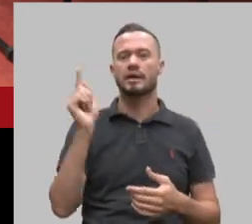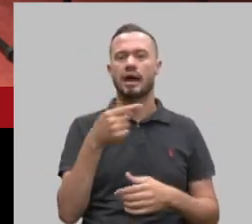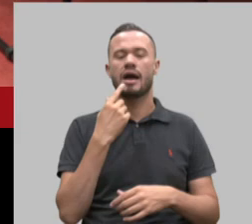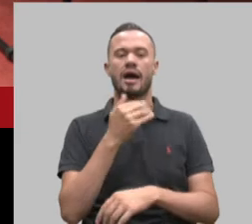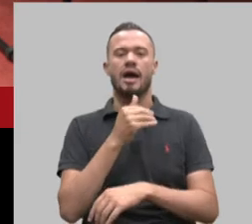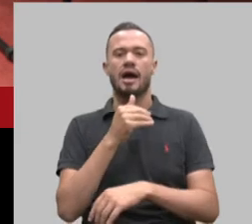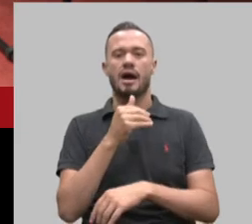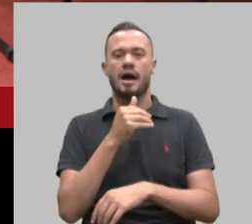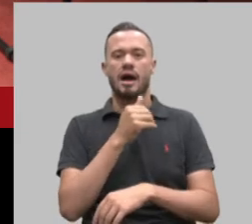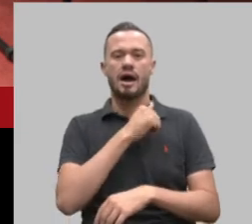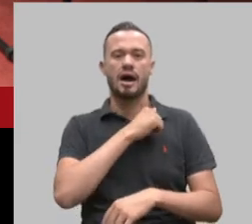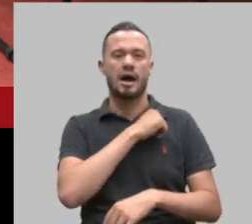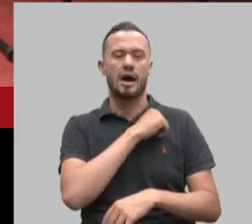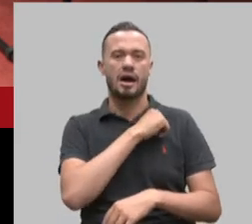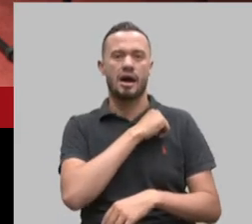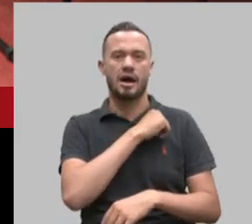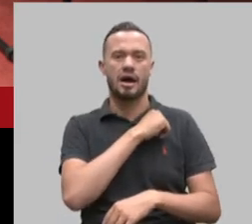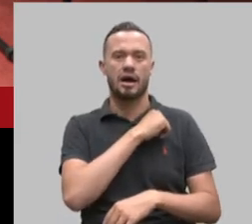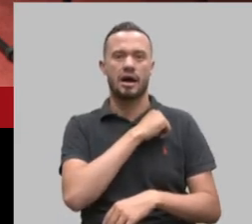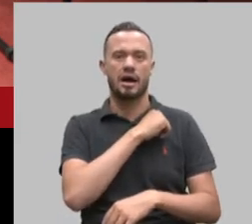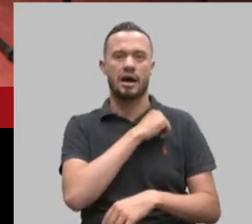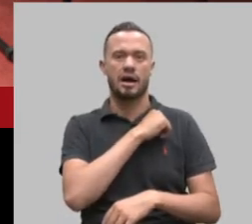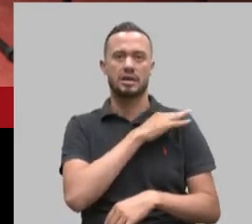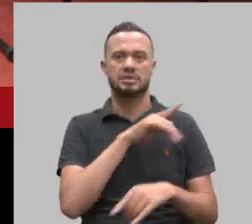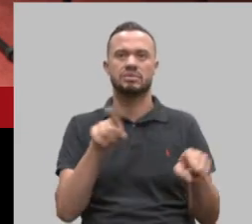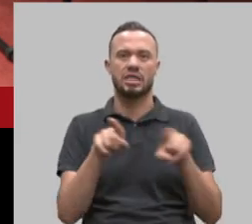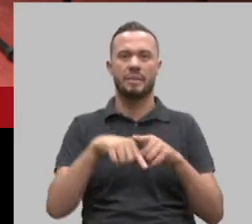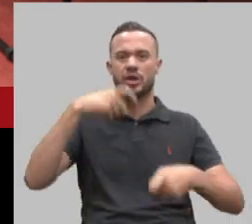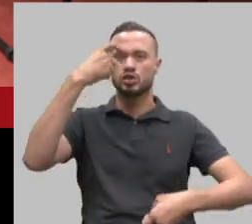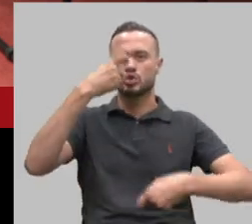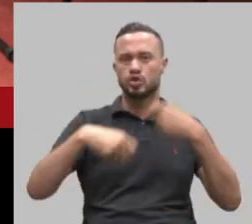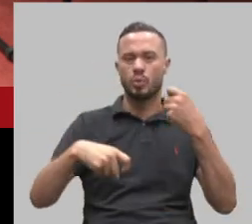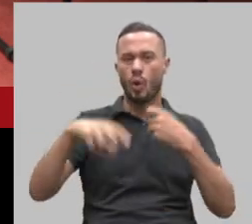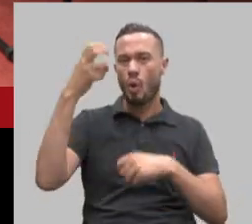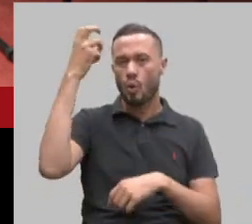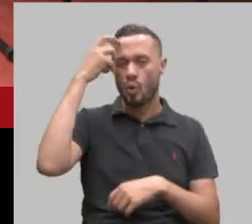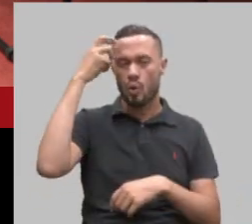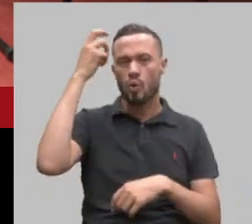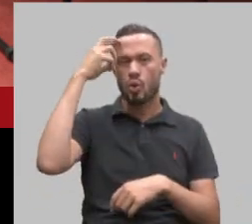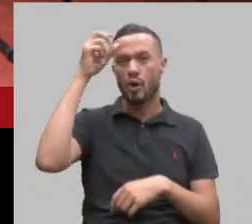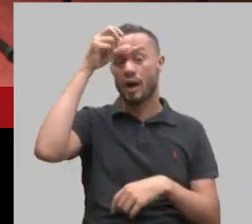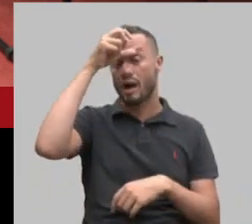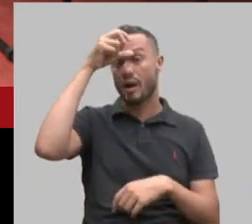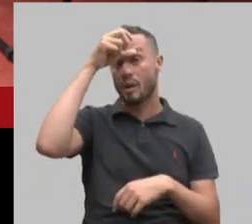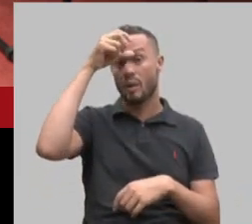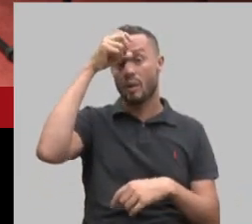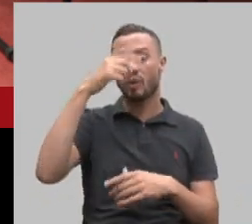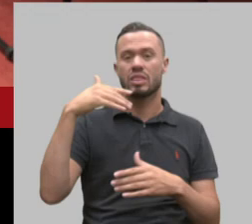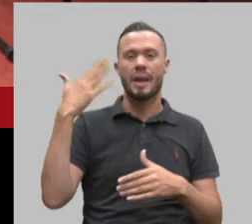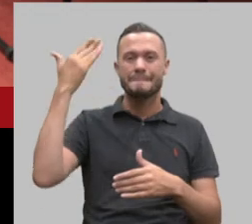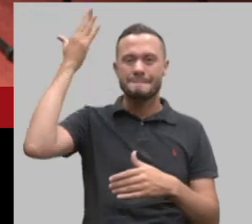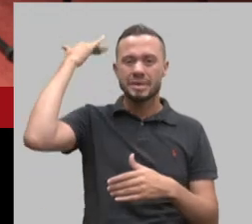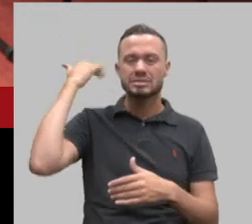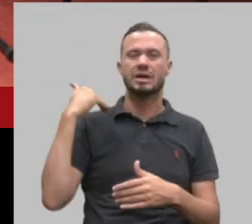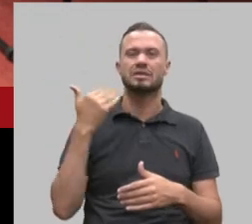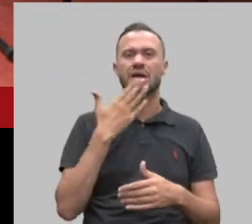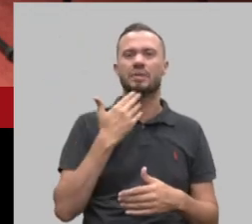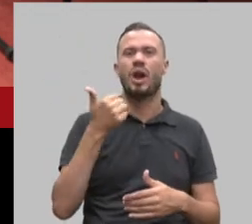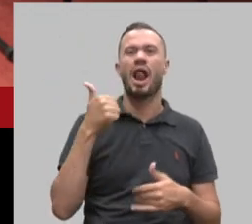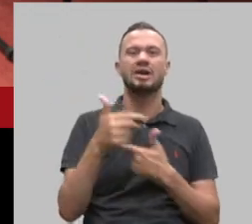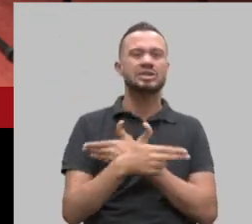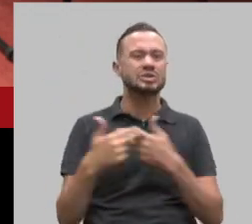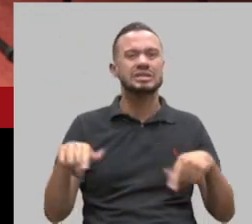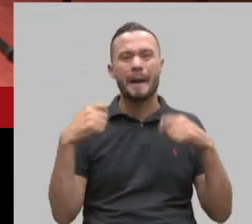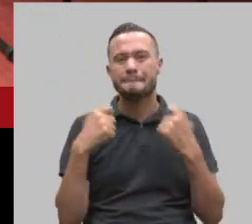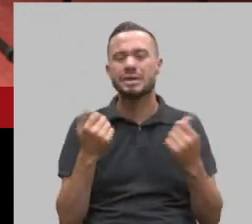racismo e e questão de estupro cultural que vem de época de colonização do passado essas questões tê que ser T